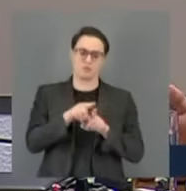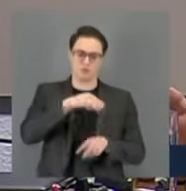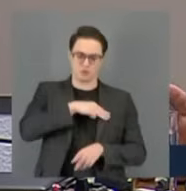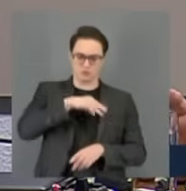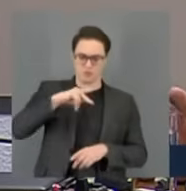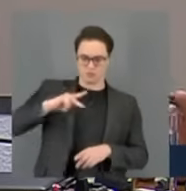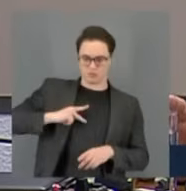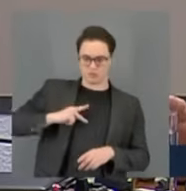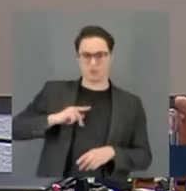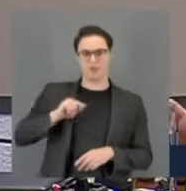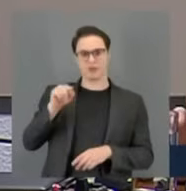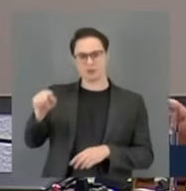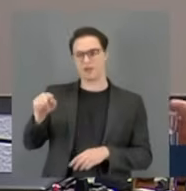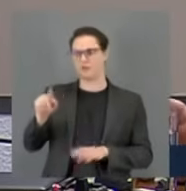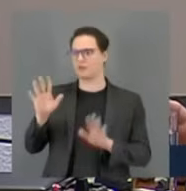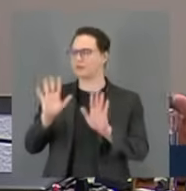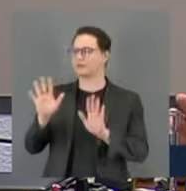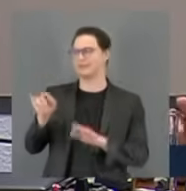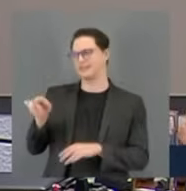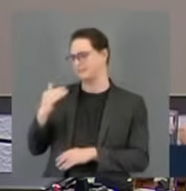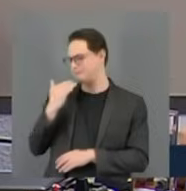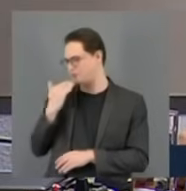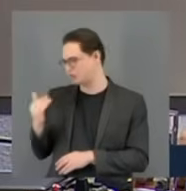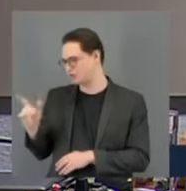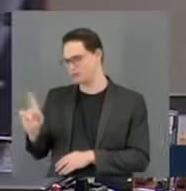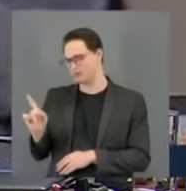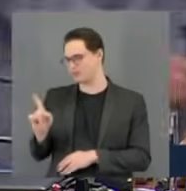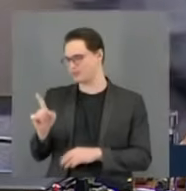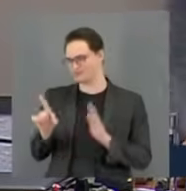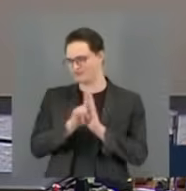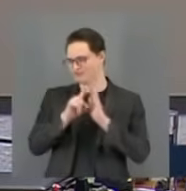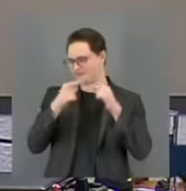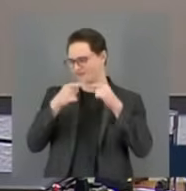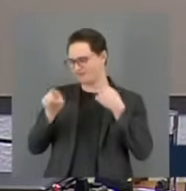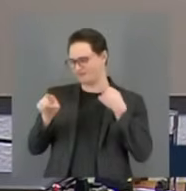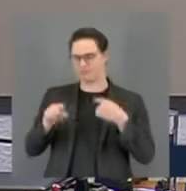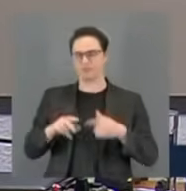ampla e genérica e não atendia aos requisitos legais.